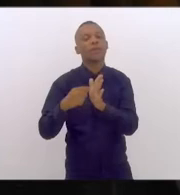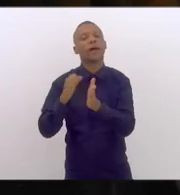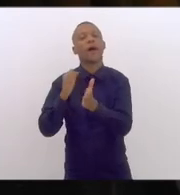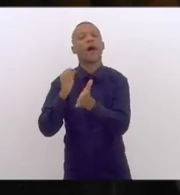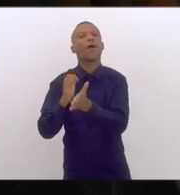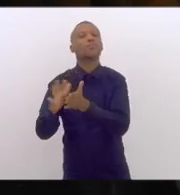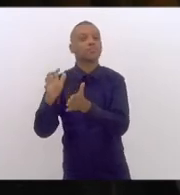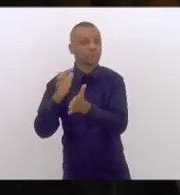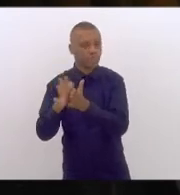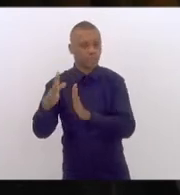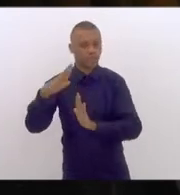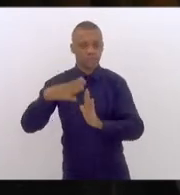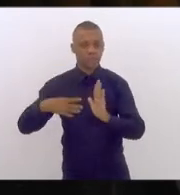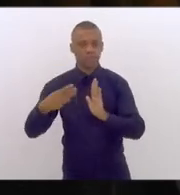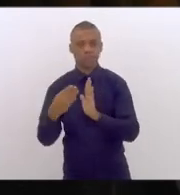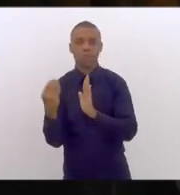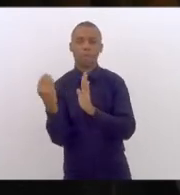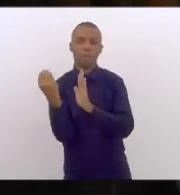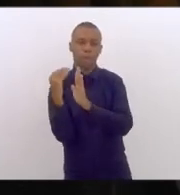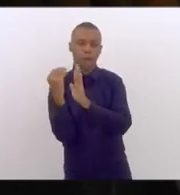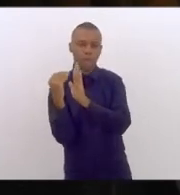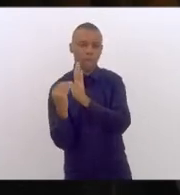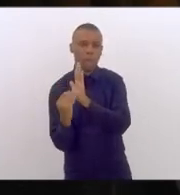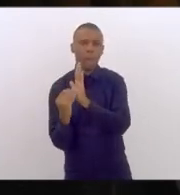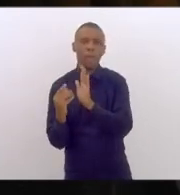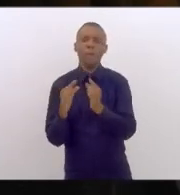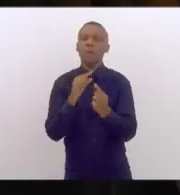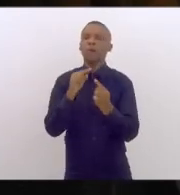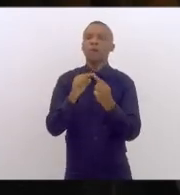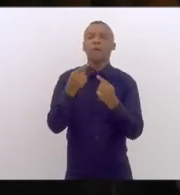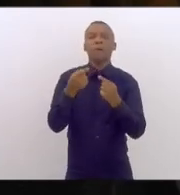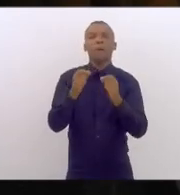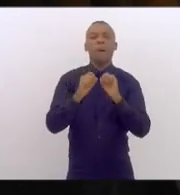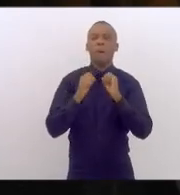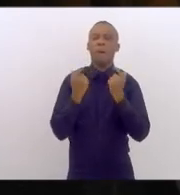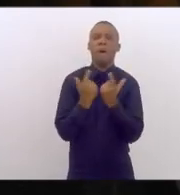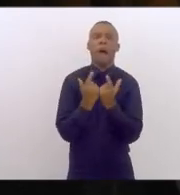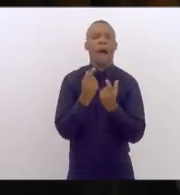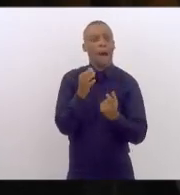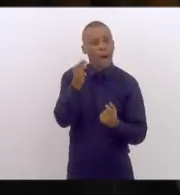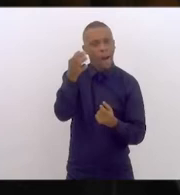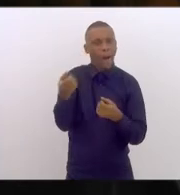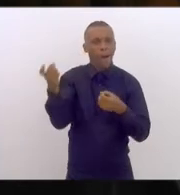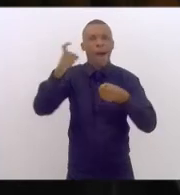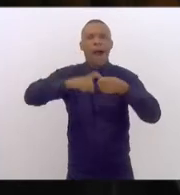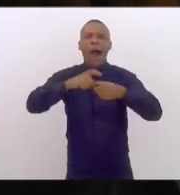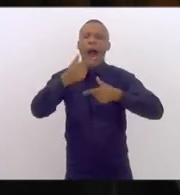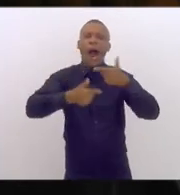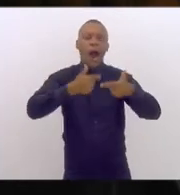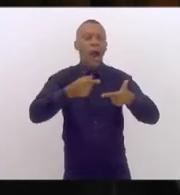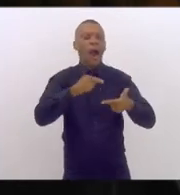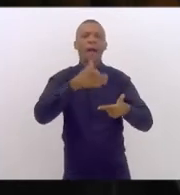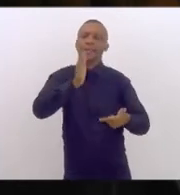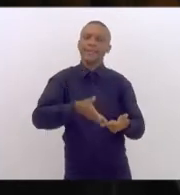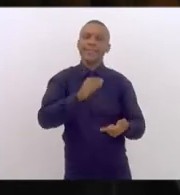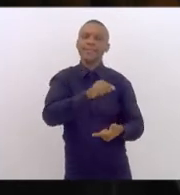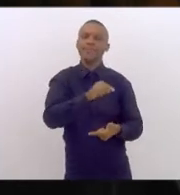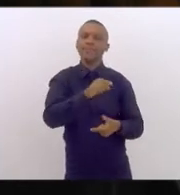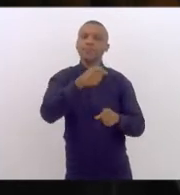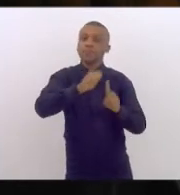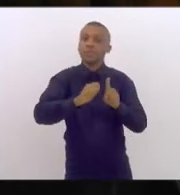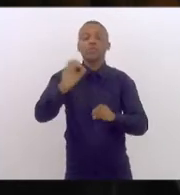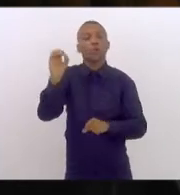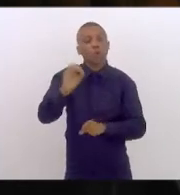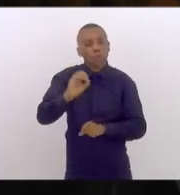despesas para que a sua casa quando retorne aos seus trabalhos já no mês